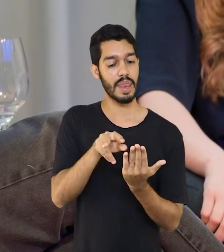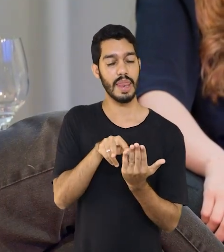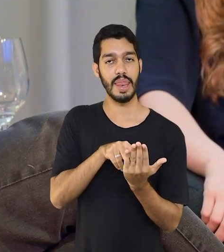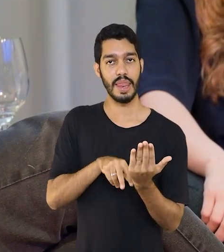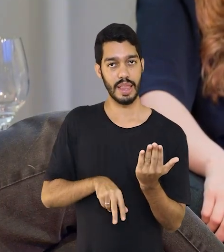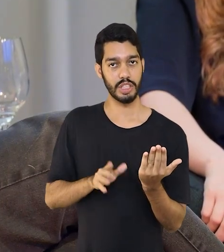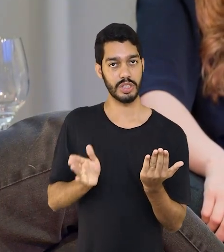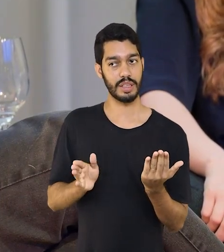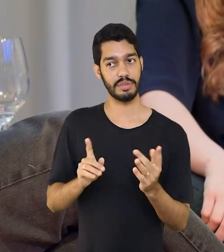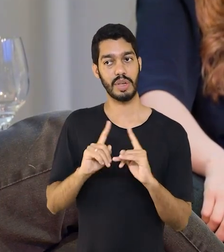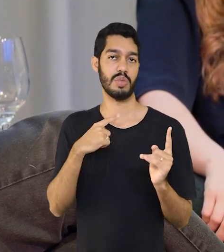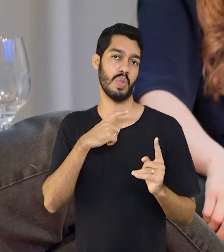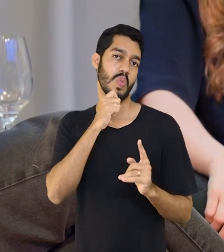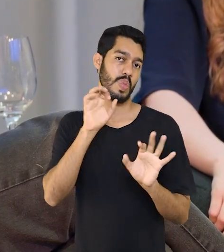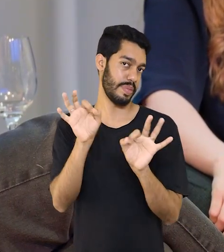ler hoje, ainda não terminei.